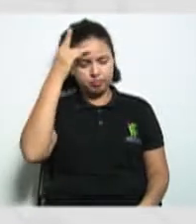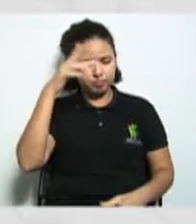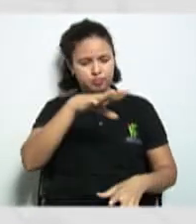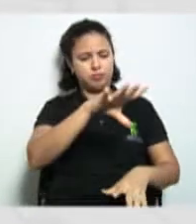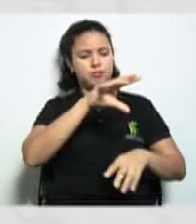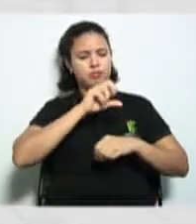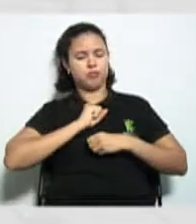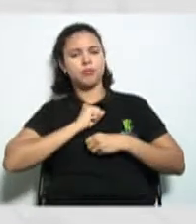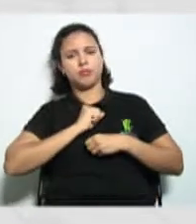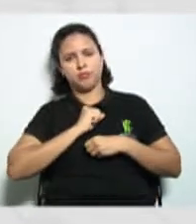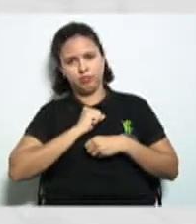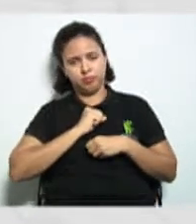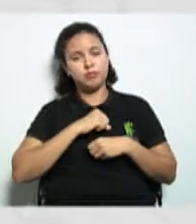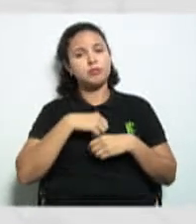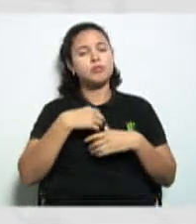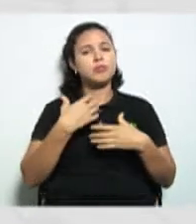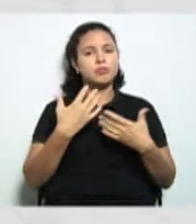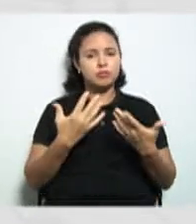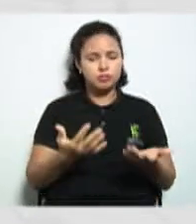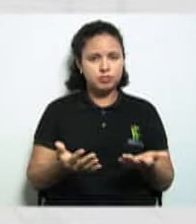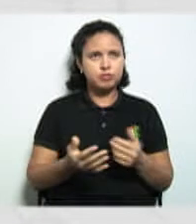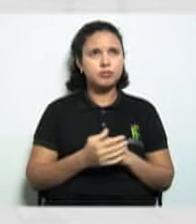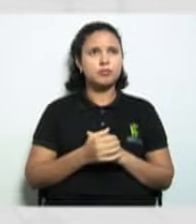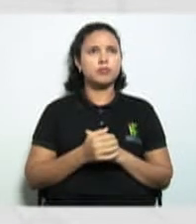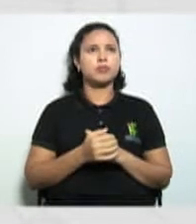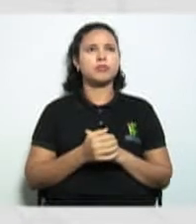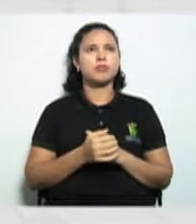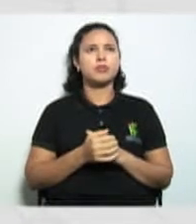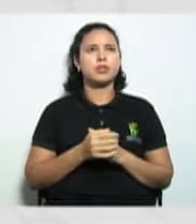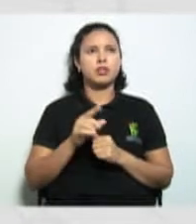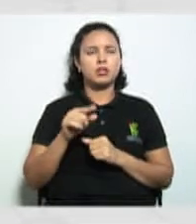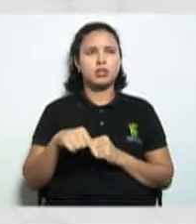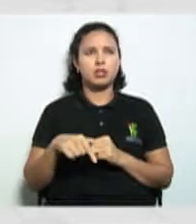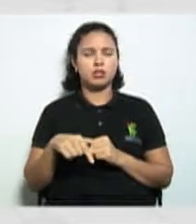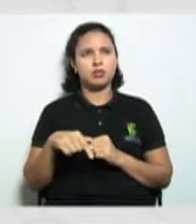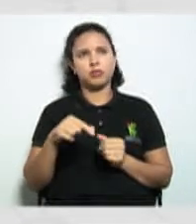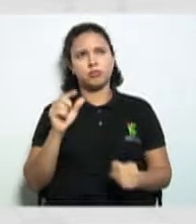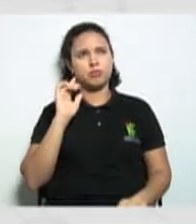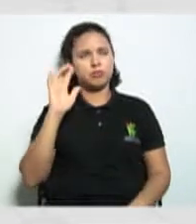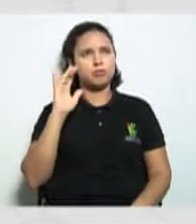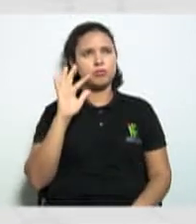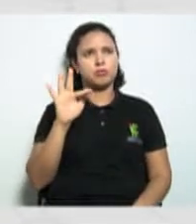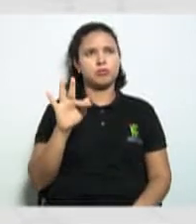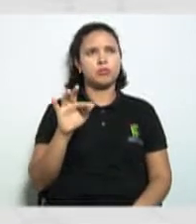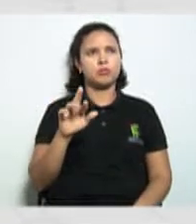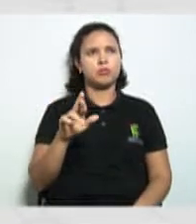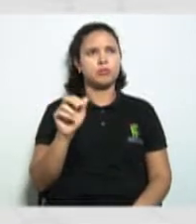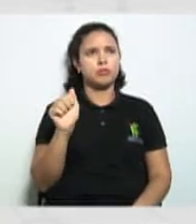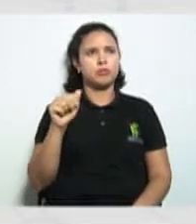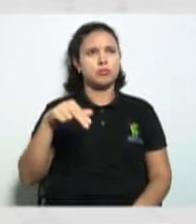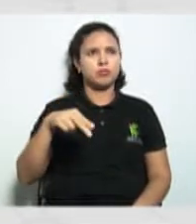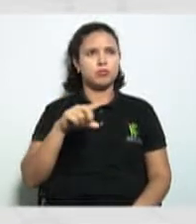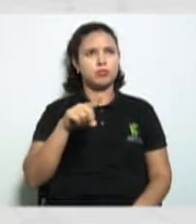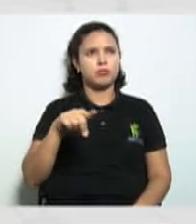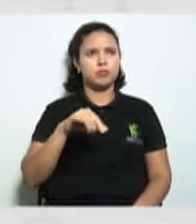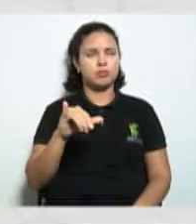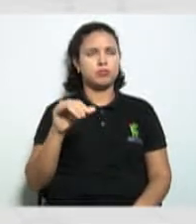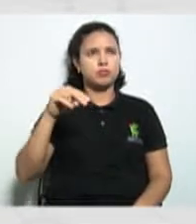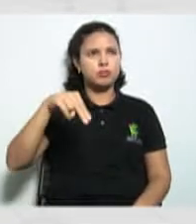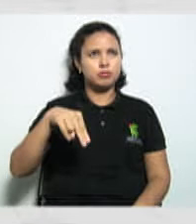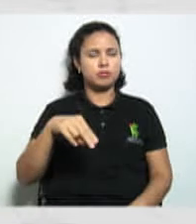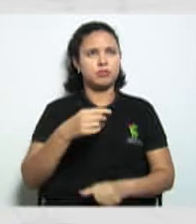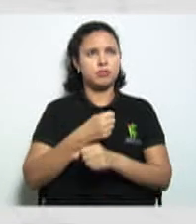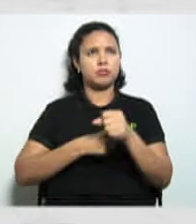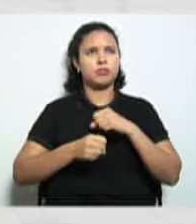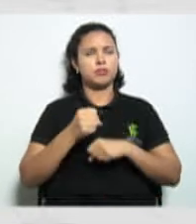daqui, olha, não fui eu que falei, nem foi a professora Anabela, tá? Esse aqui são palavras de Franzin, né, 2013,